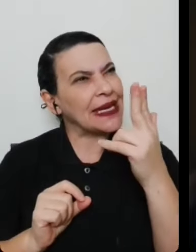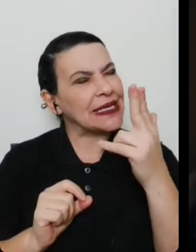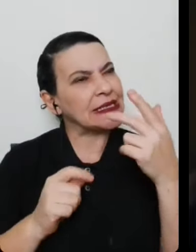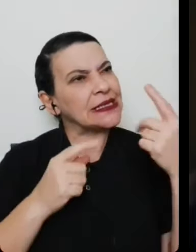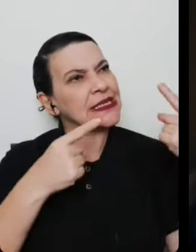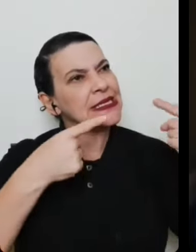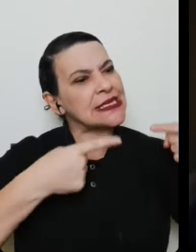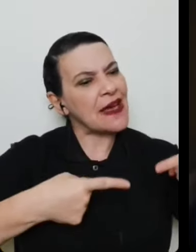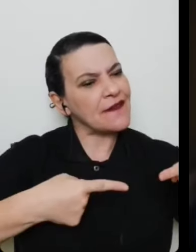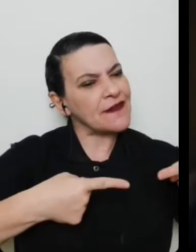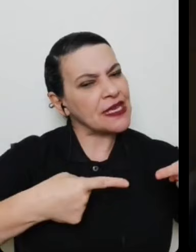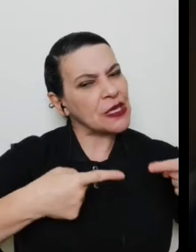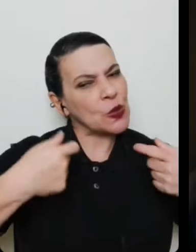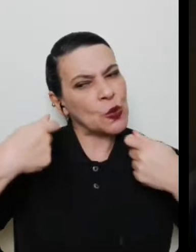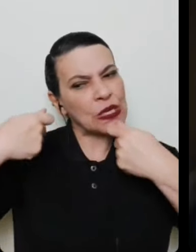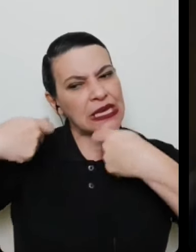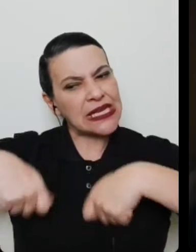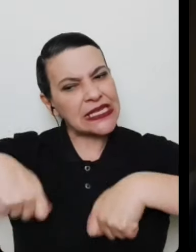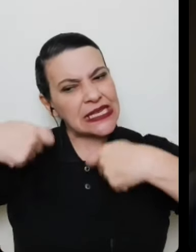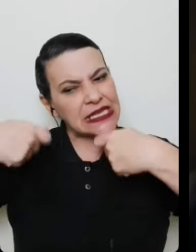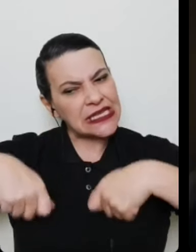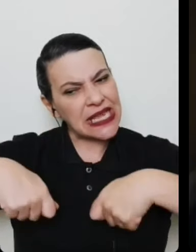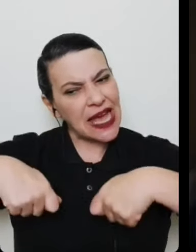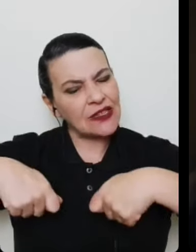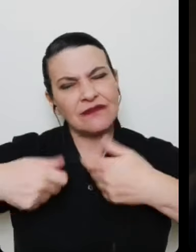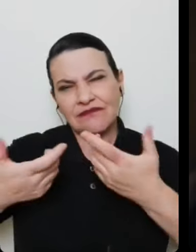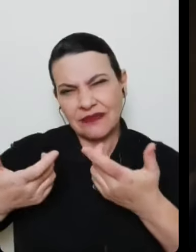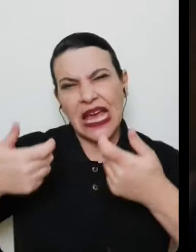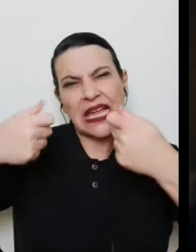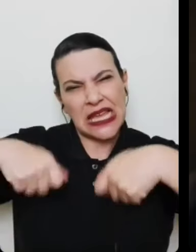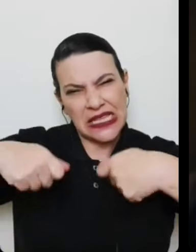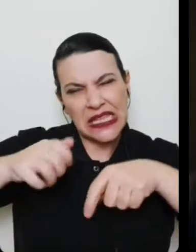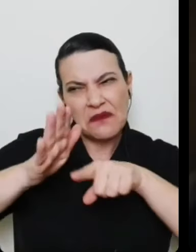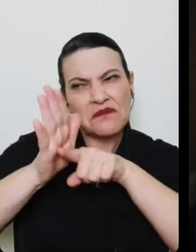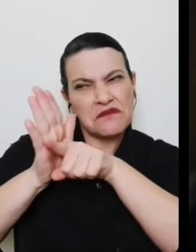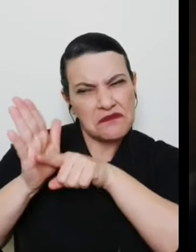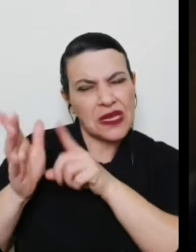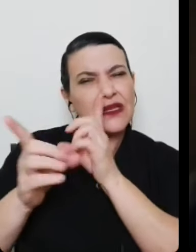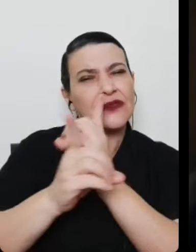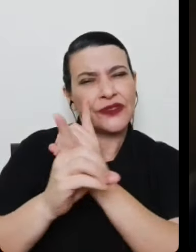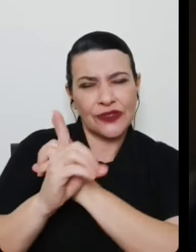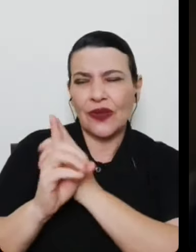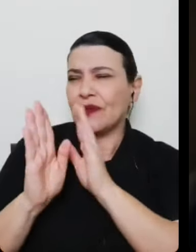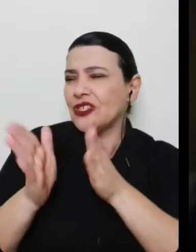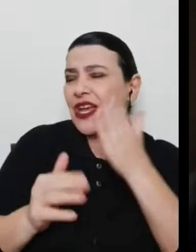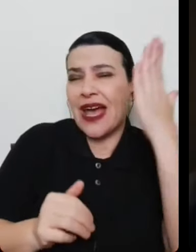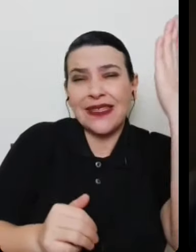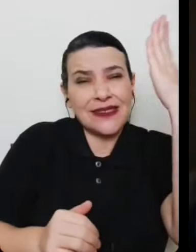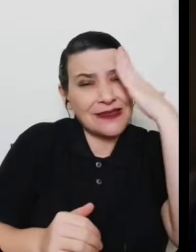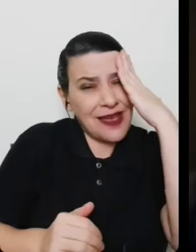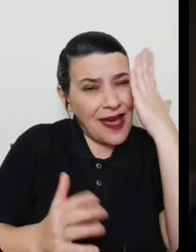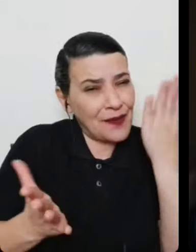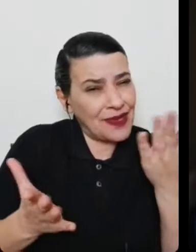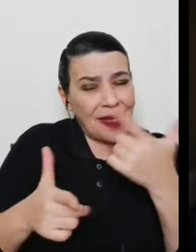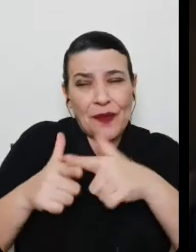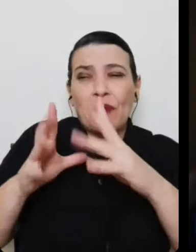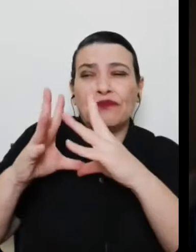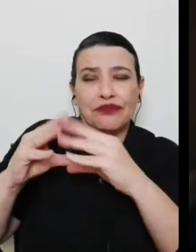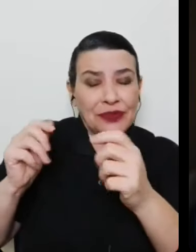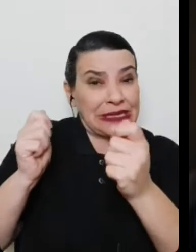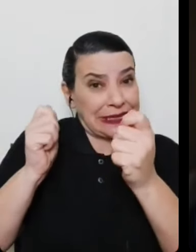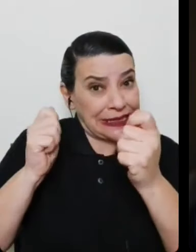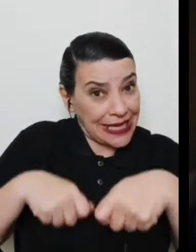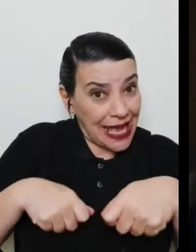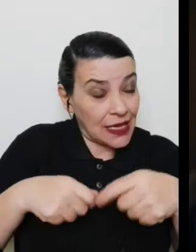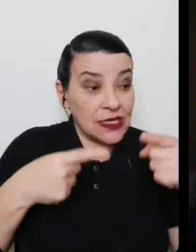necessidade. A necessidade você já sabe qual é. Então você vai de encontro a ela e resolve, né?